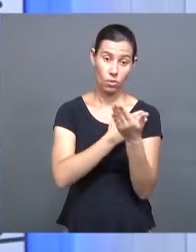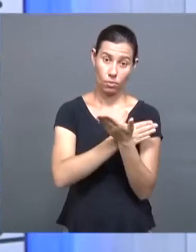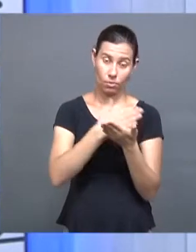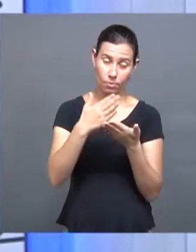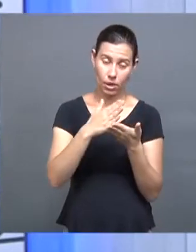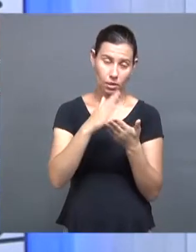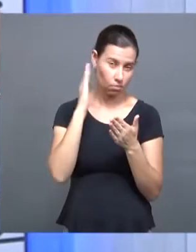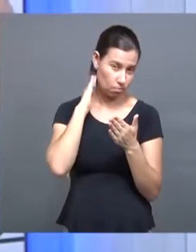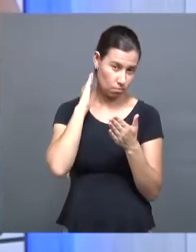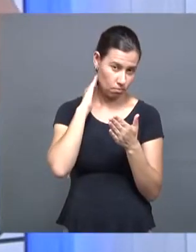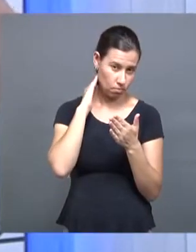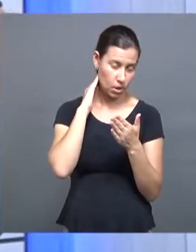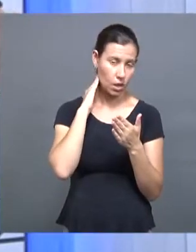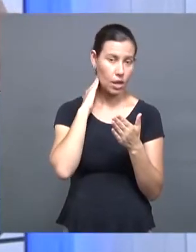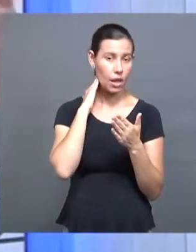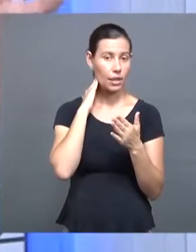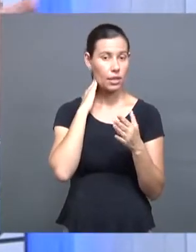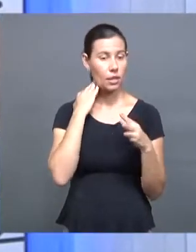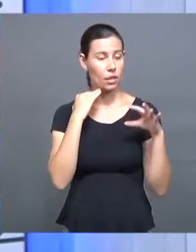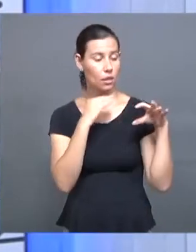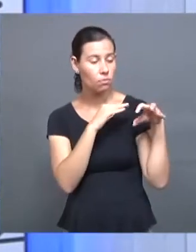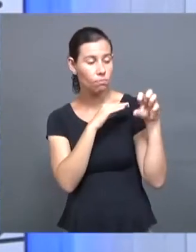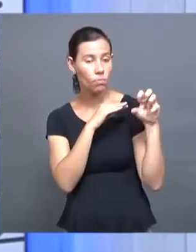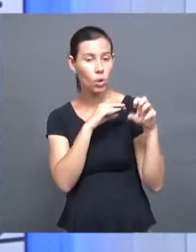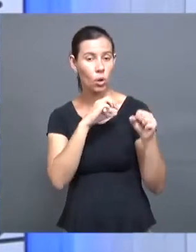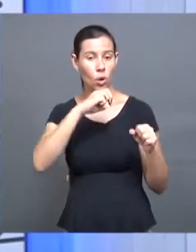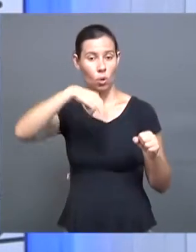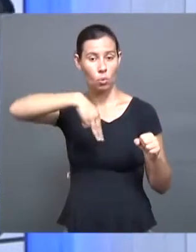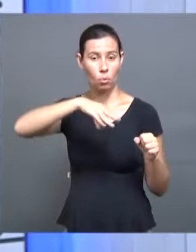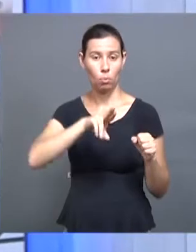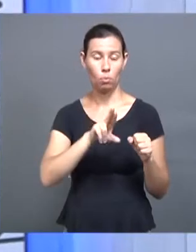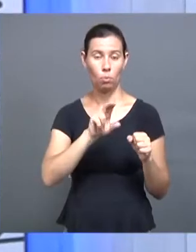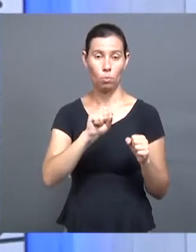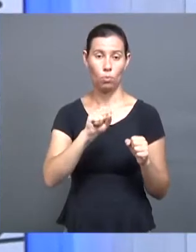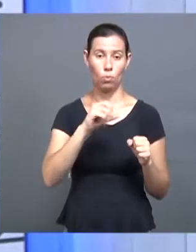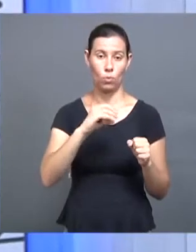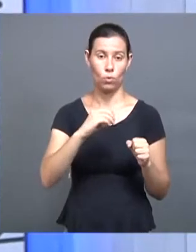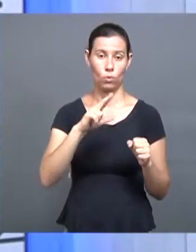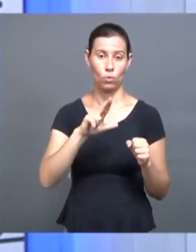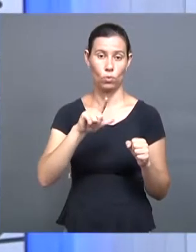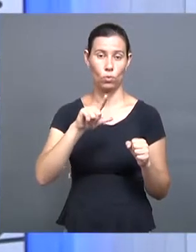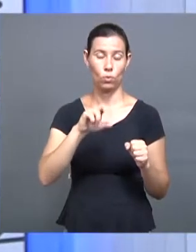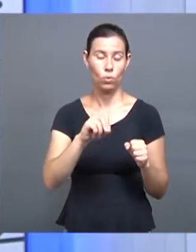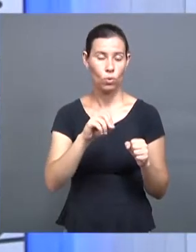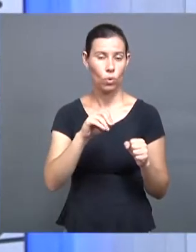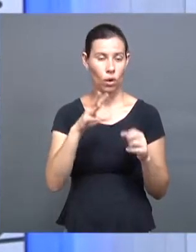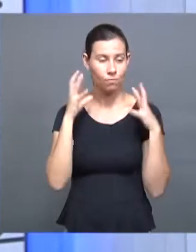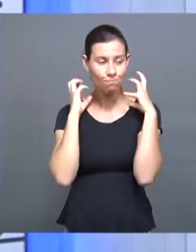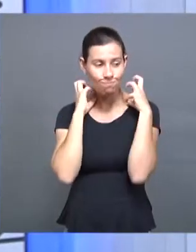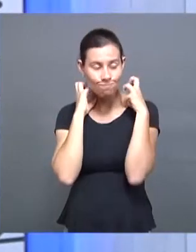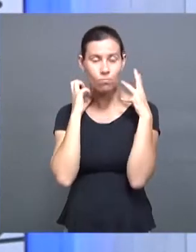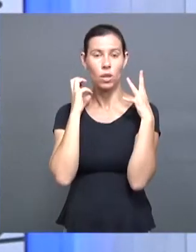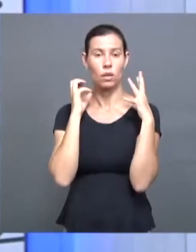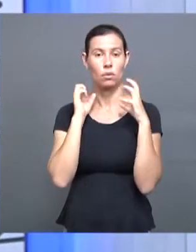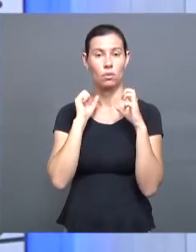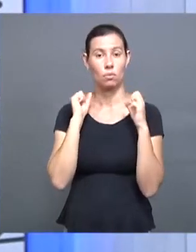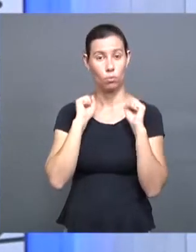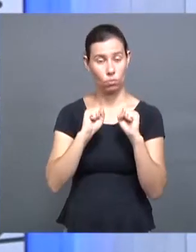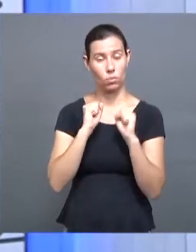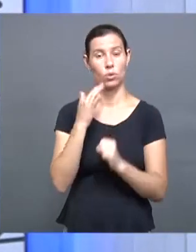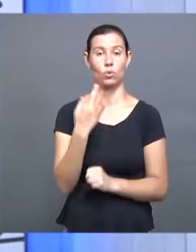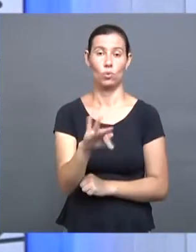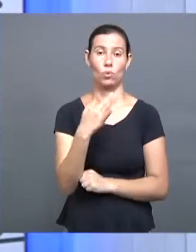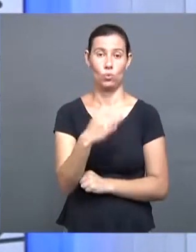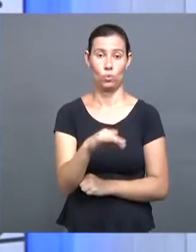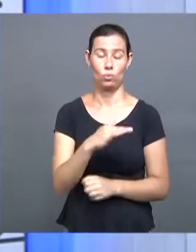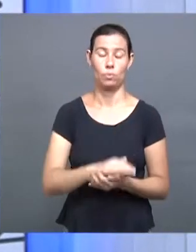a musculatura fica mais sensível a esse estresse, e aí pode também gerar a dor de cabeça de forma secundária. Então,